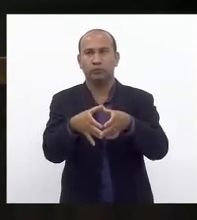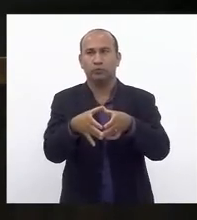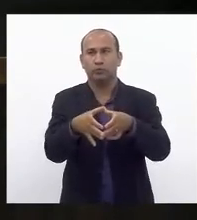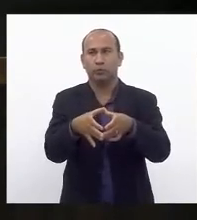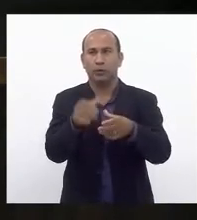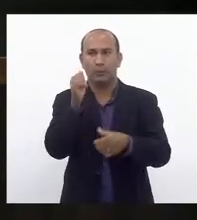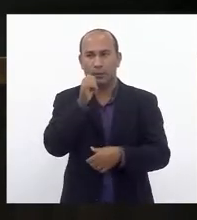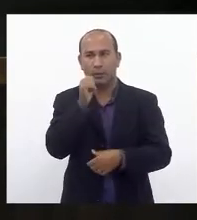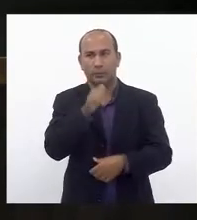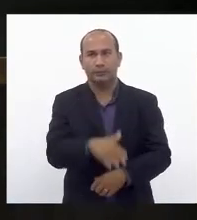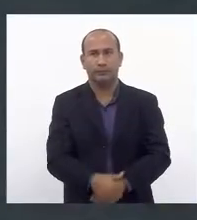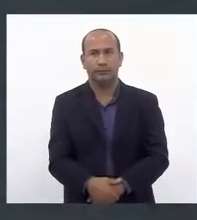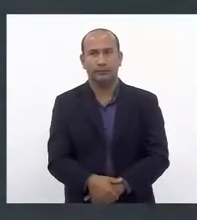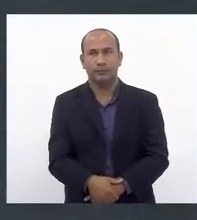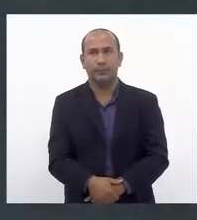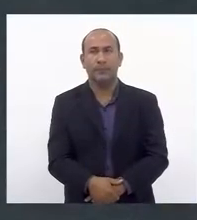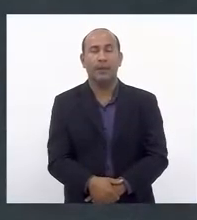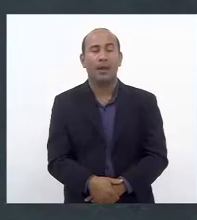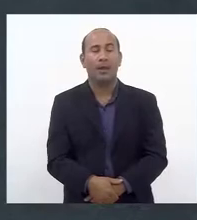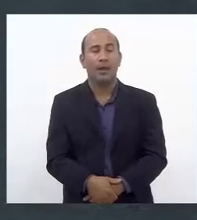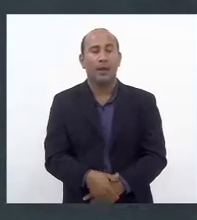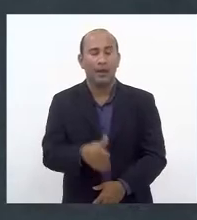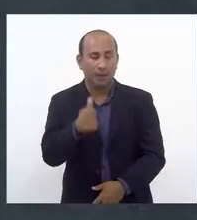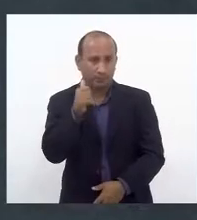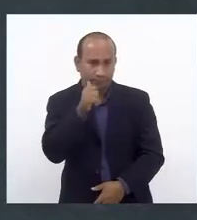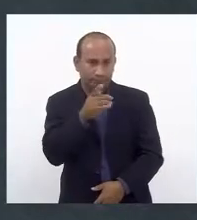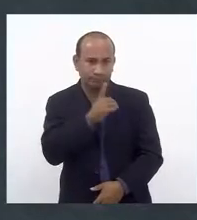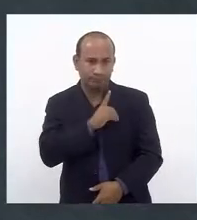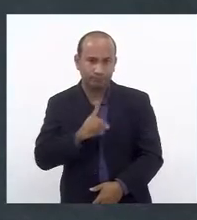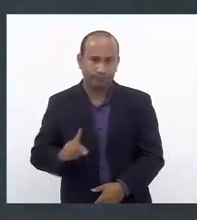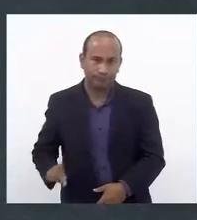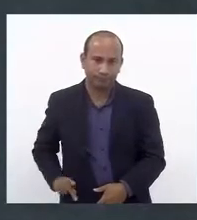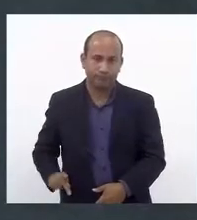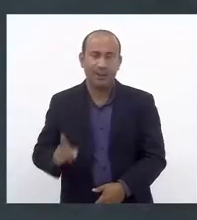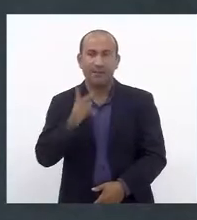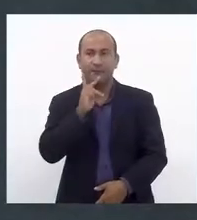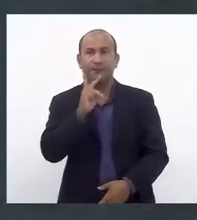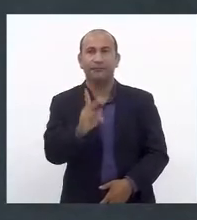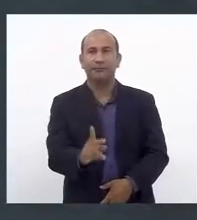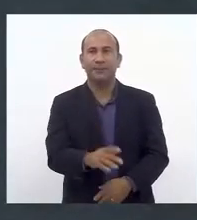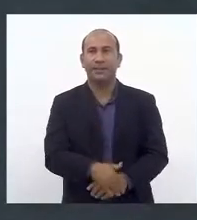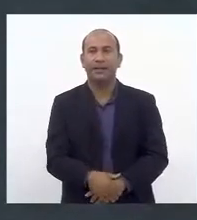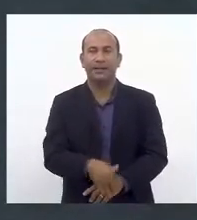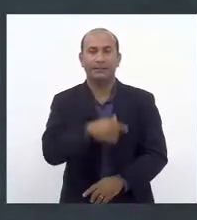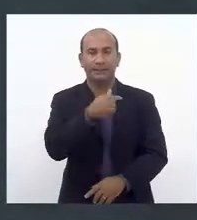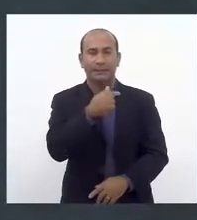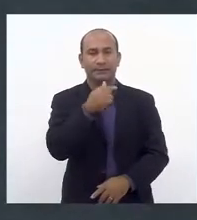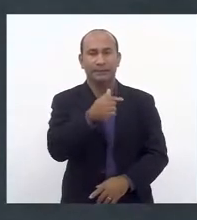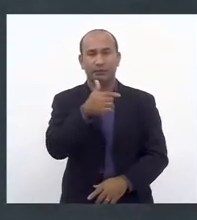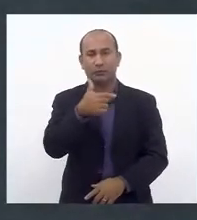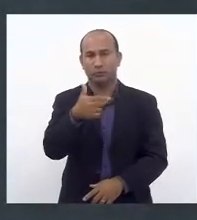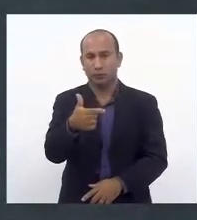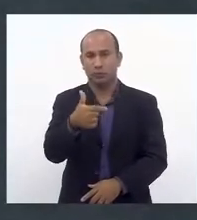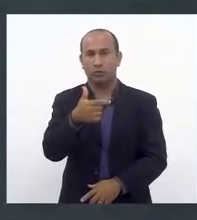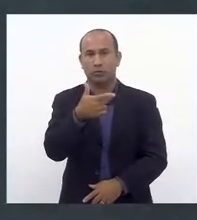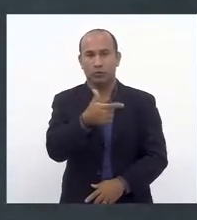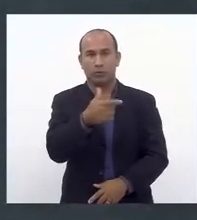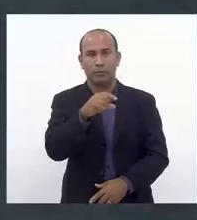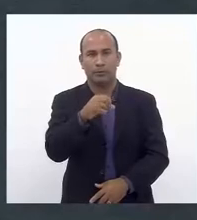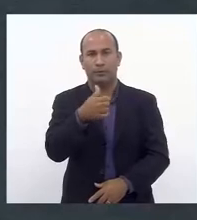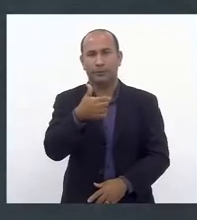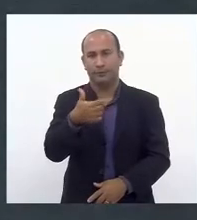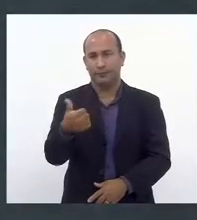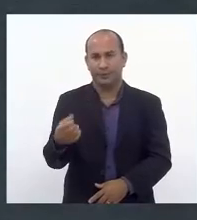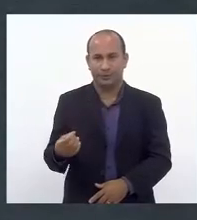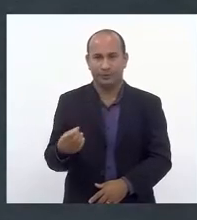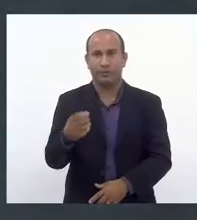de Mulheres. Senhora presidenta, trata-se do projeto de resolução 772 de 2020, de autoria